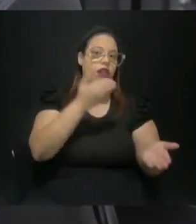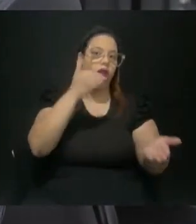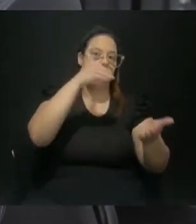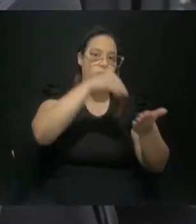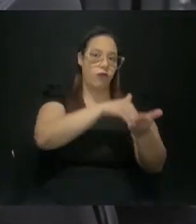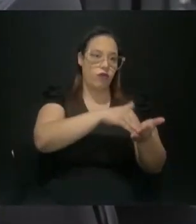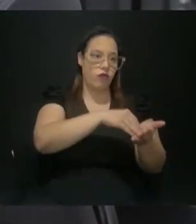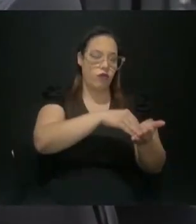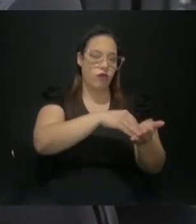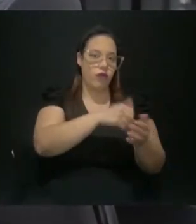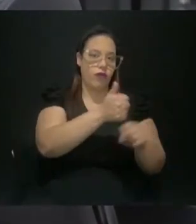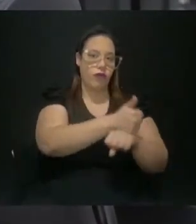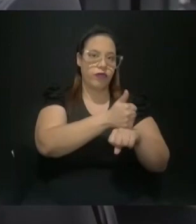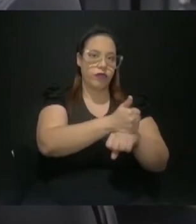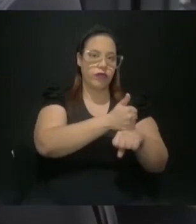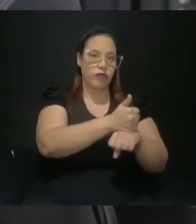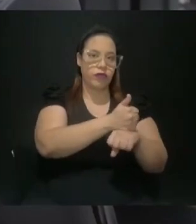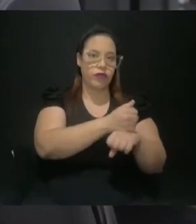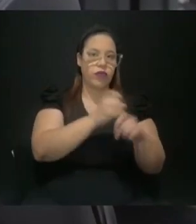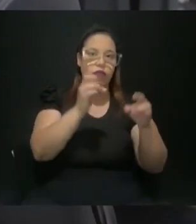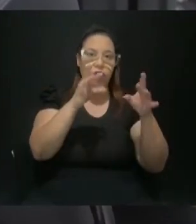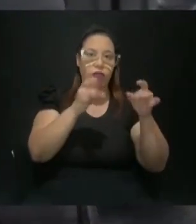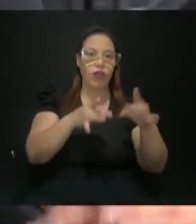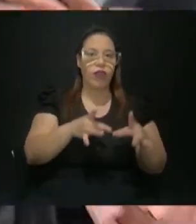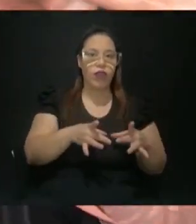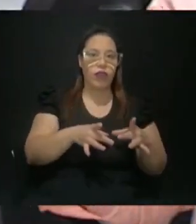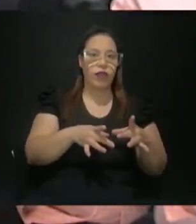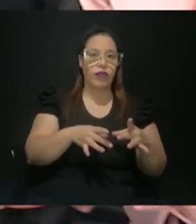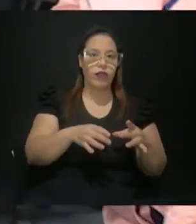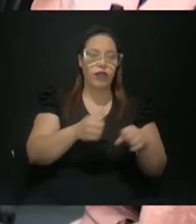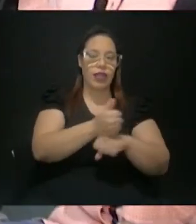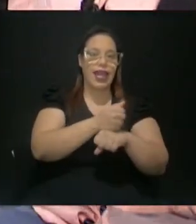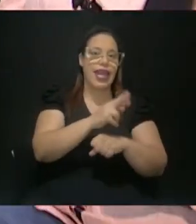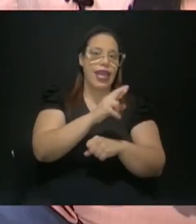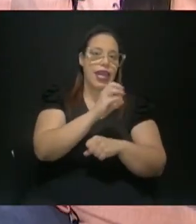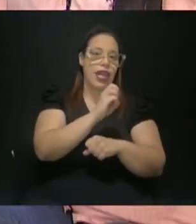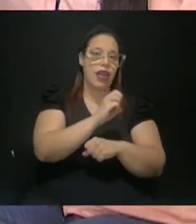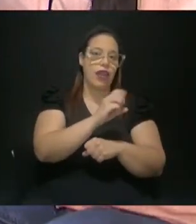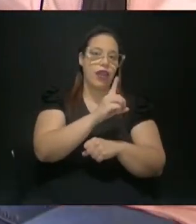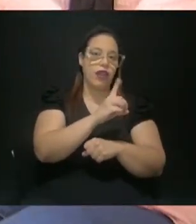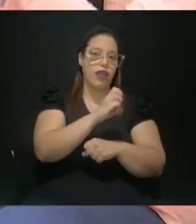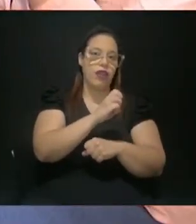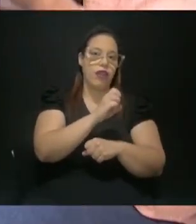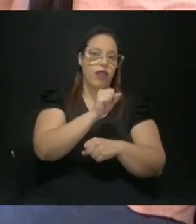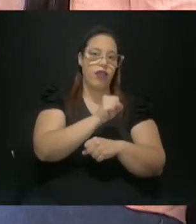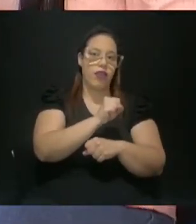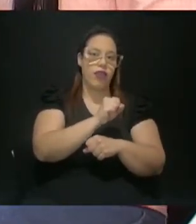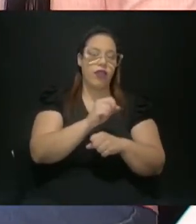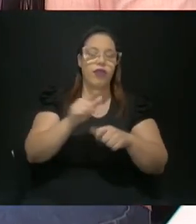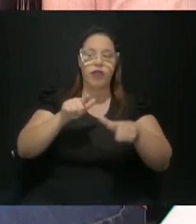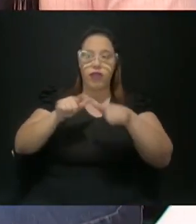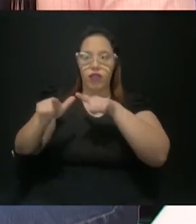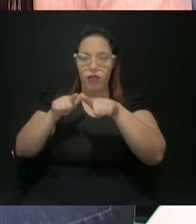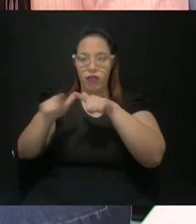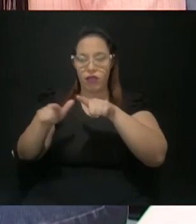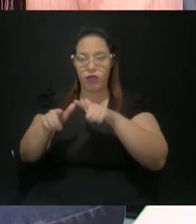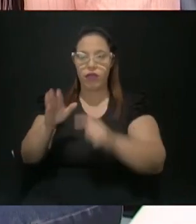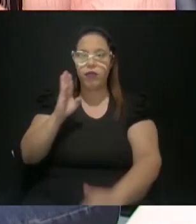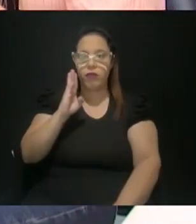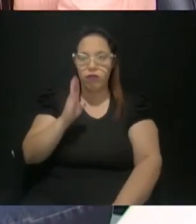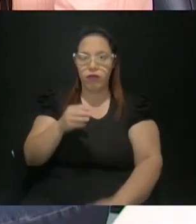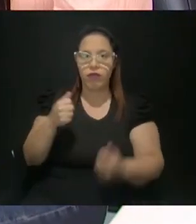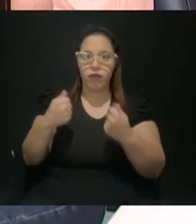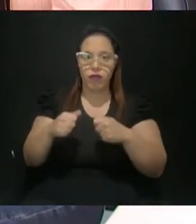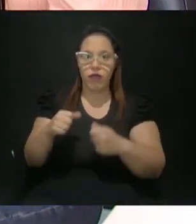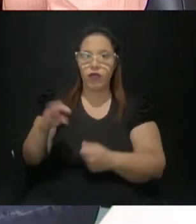tecnologia, que ele está específico na área de redes. Mas para trabalhar nessa área de redes, é preciso ter, por exemplo,